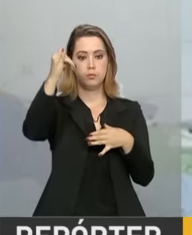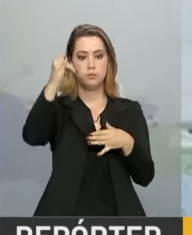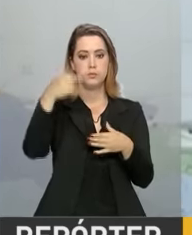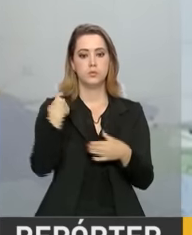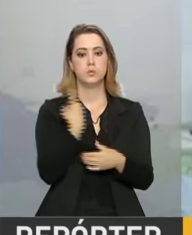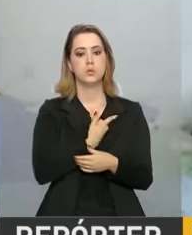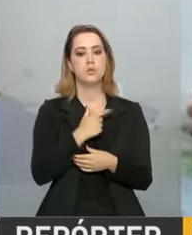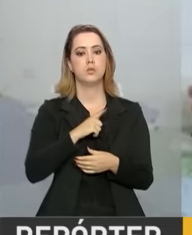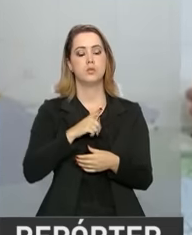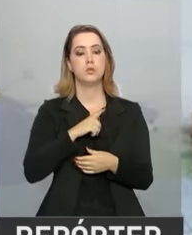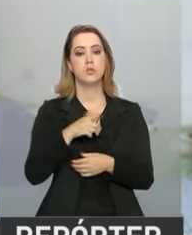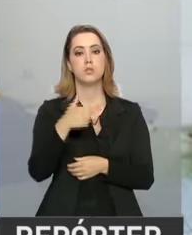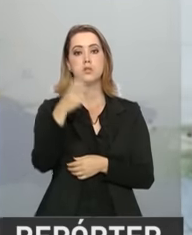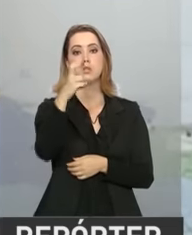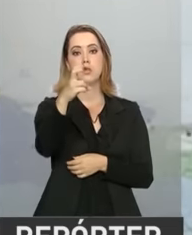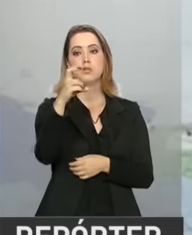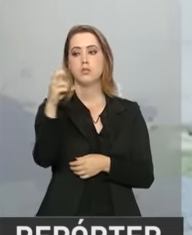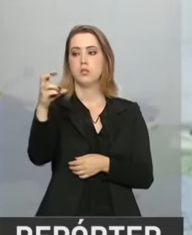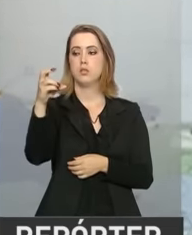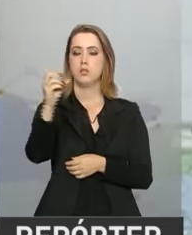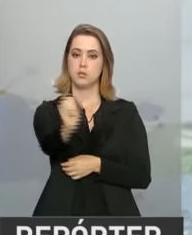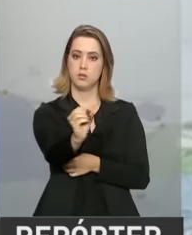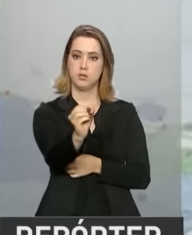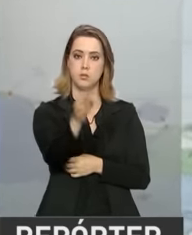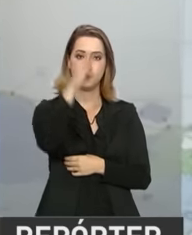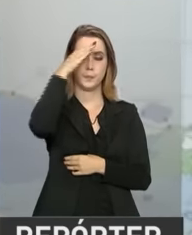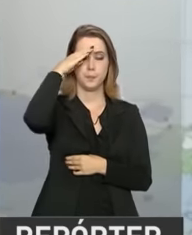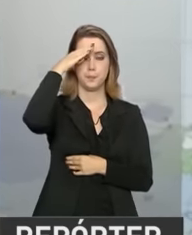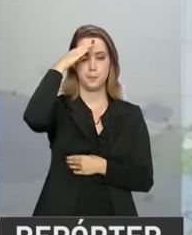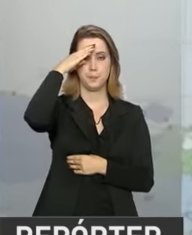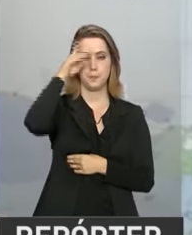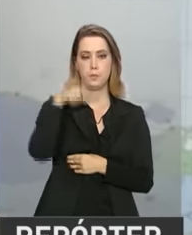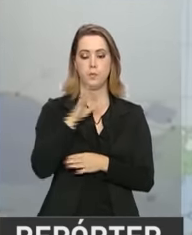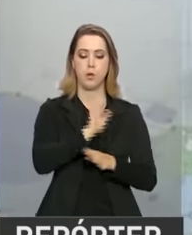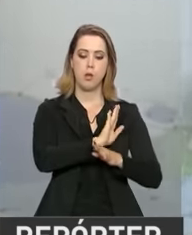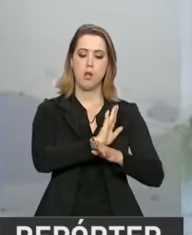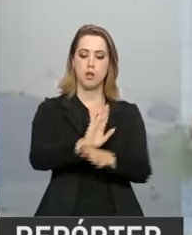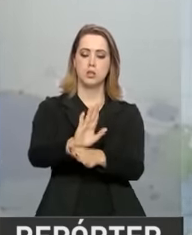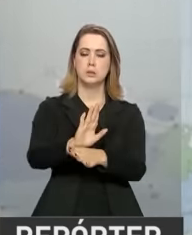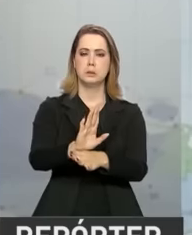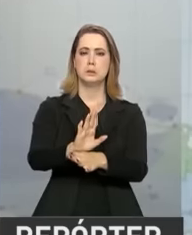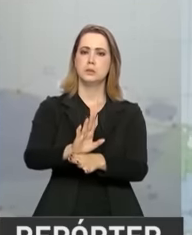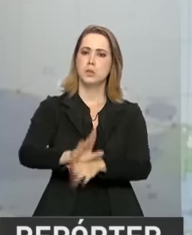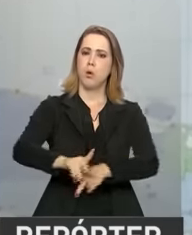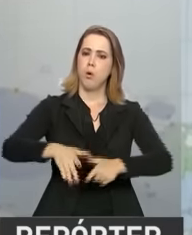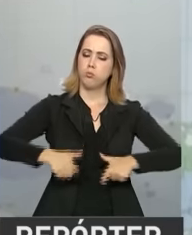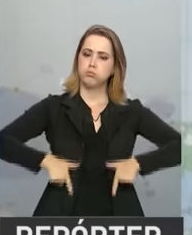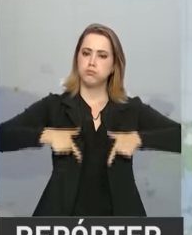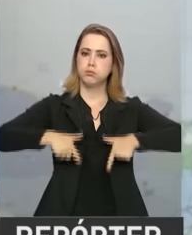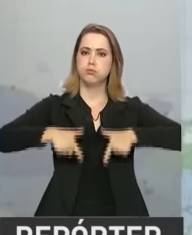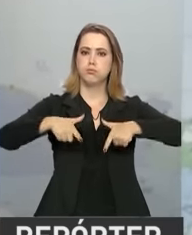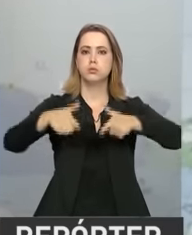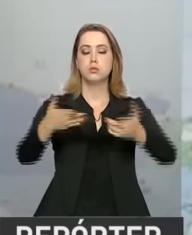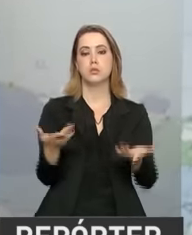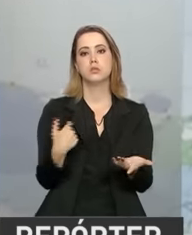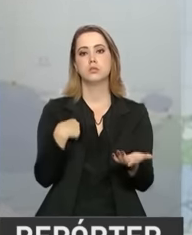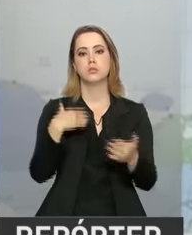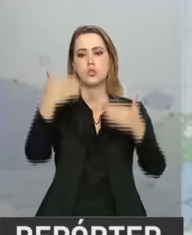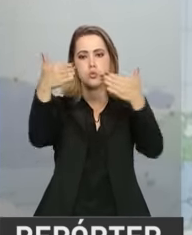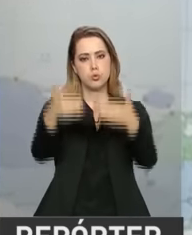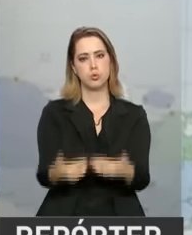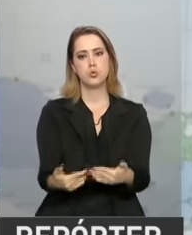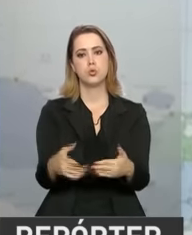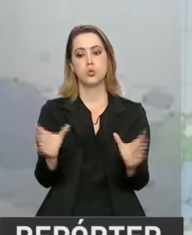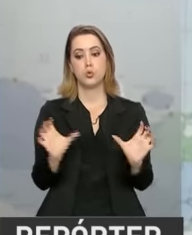com cerca de 550 militares no apoio cerrado à frente na região